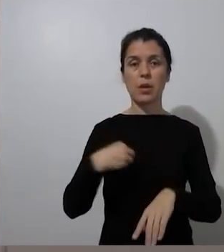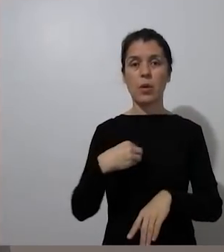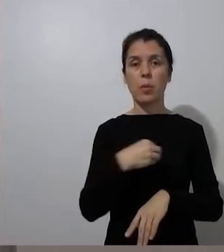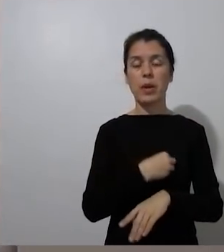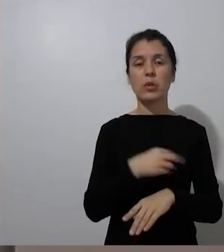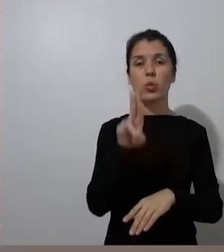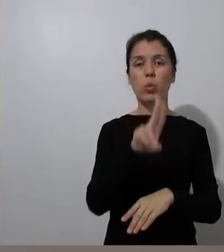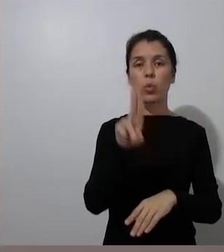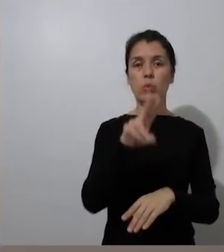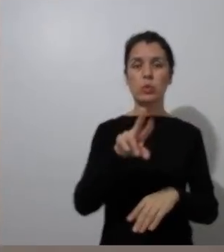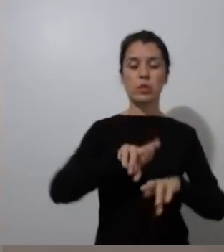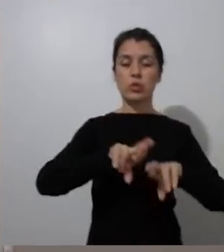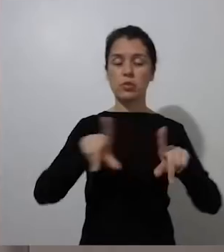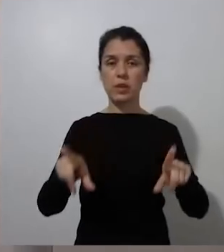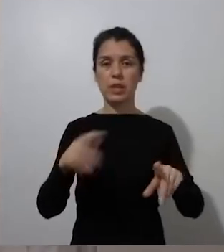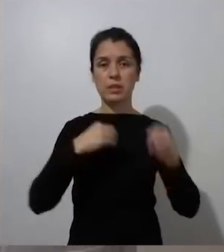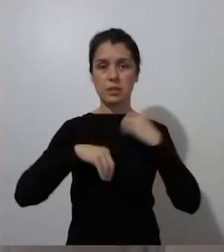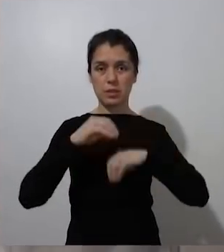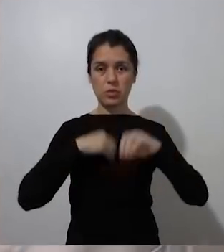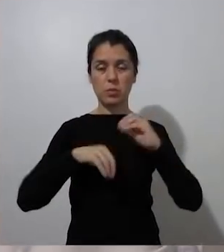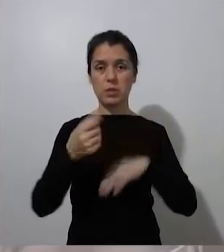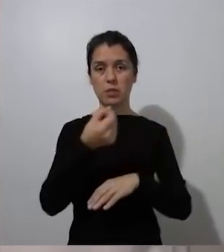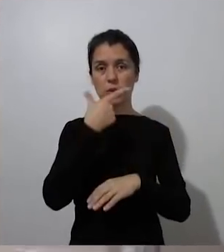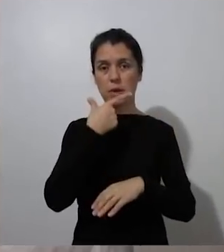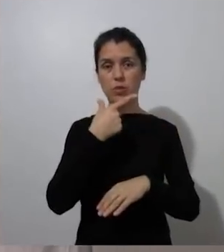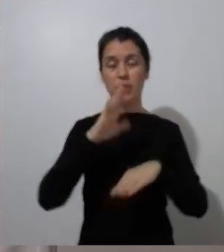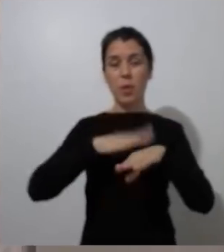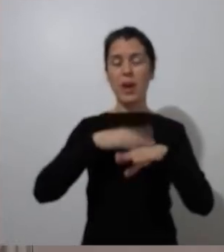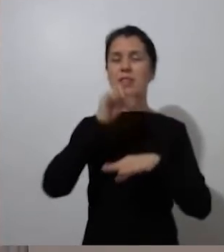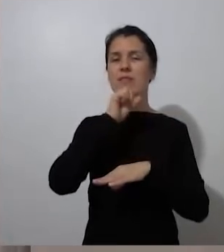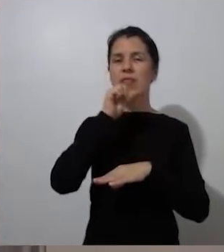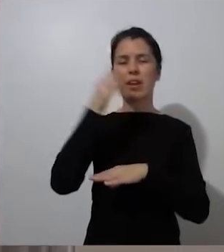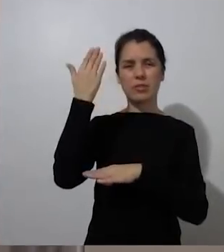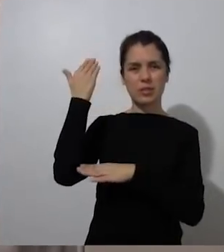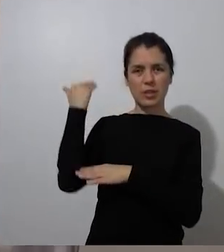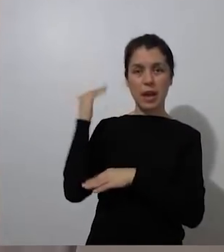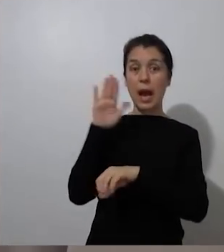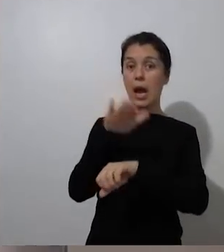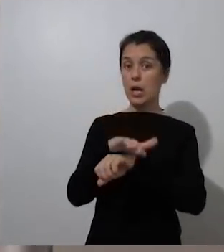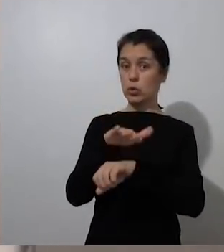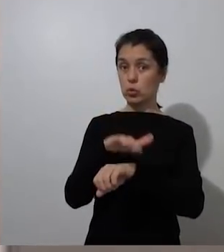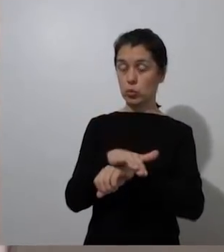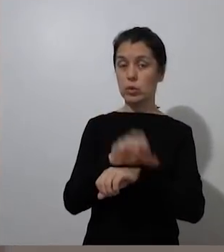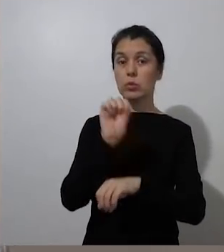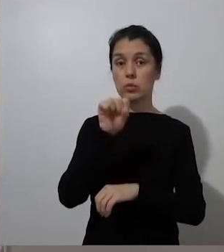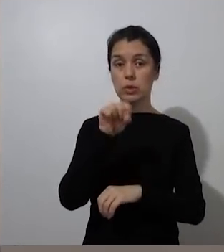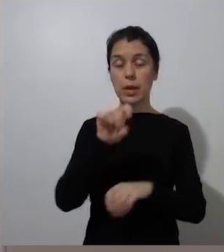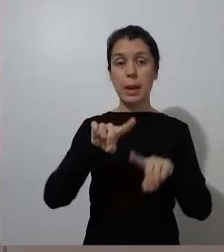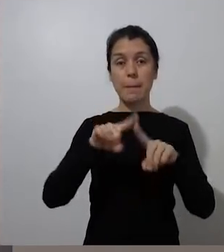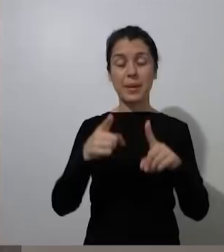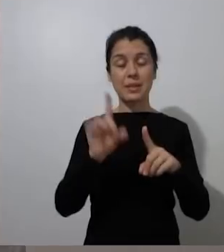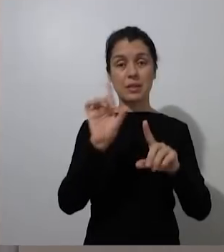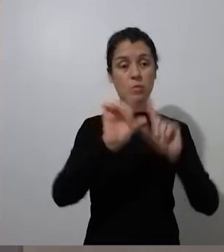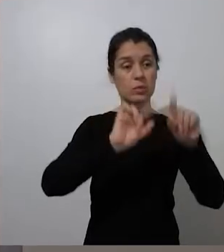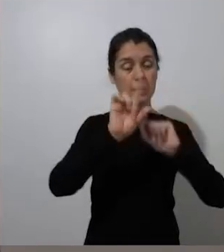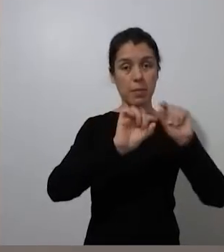o médico às vezes prescreve também antidepressivos, e esses são os mais antigos. Eles ajudam muito, mas como eles